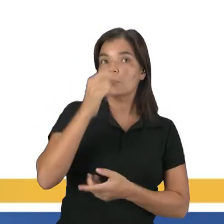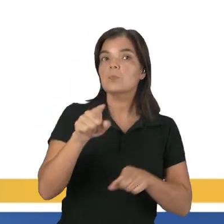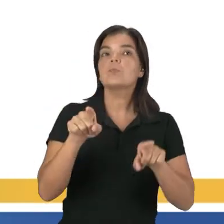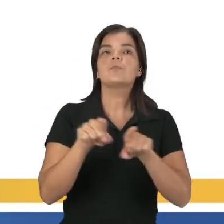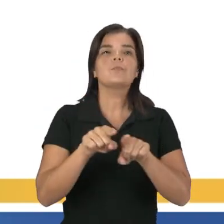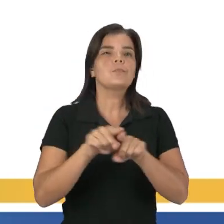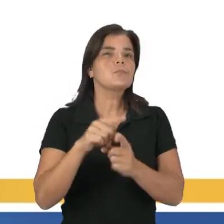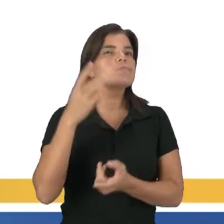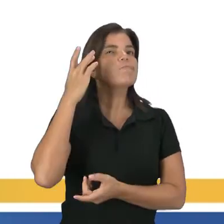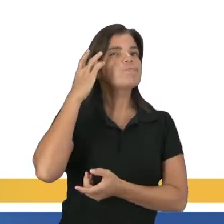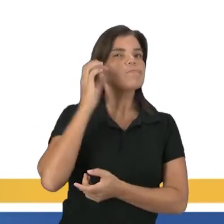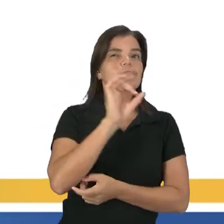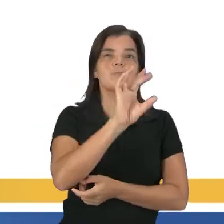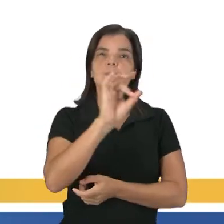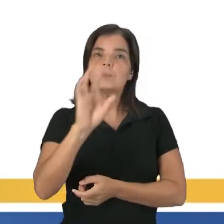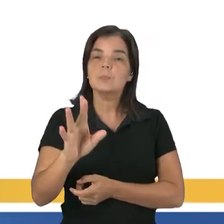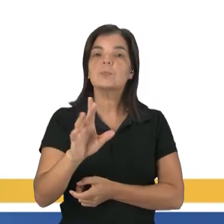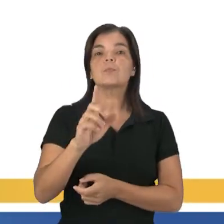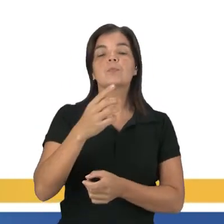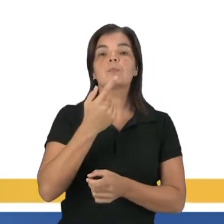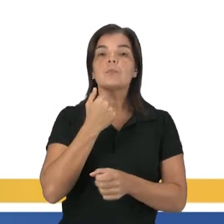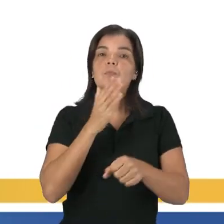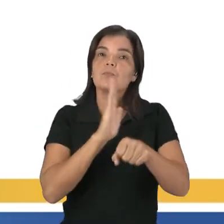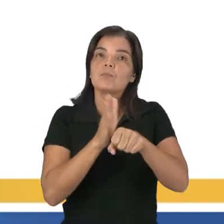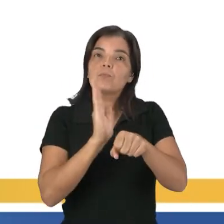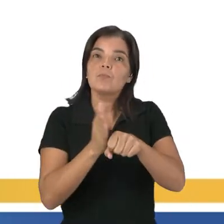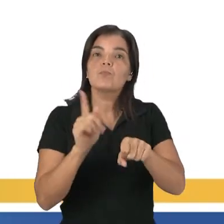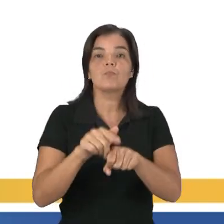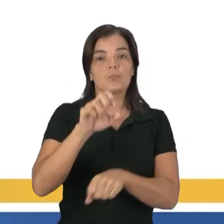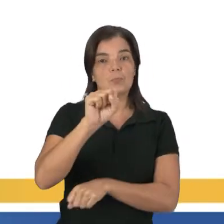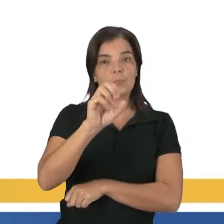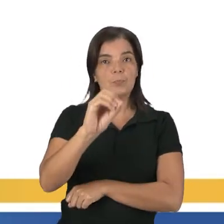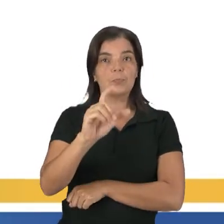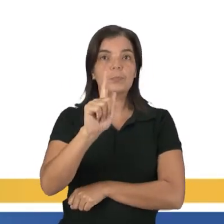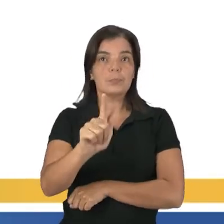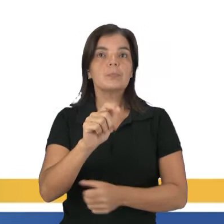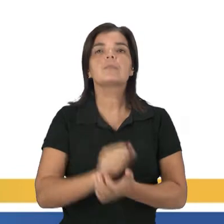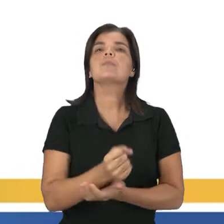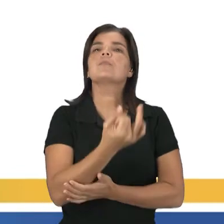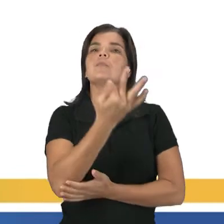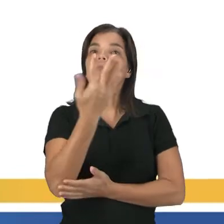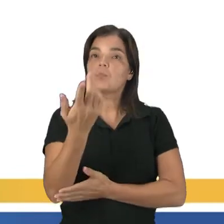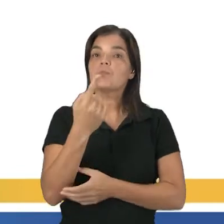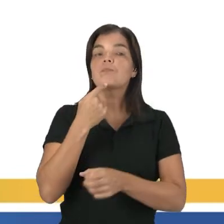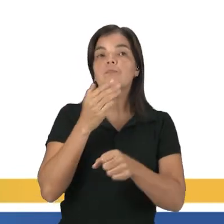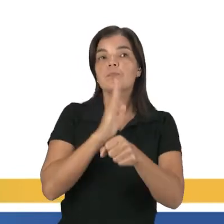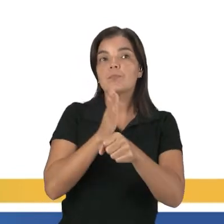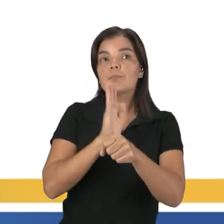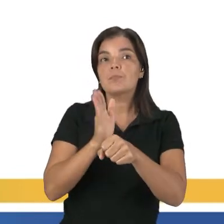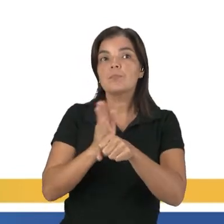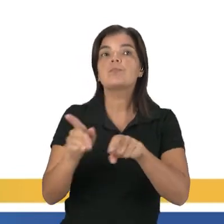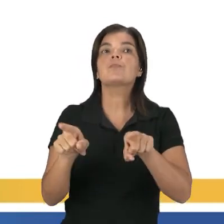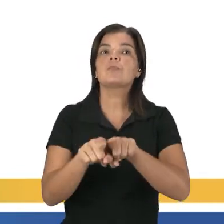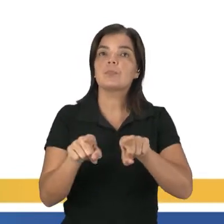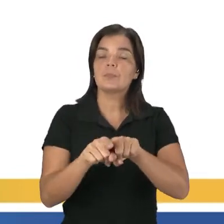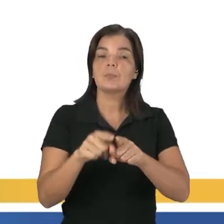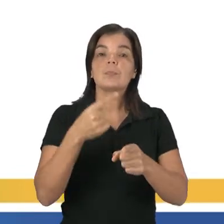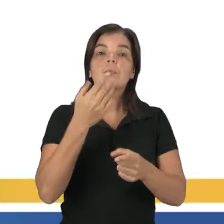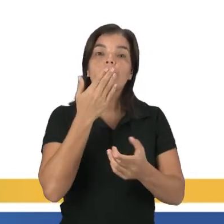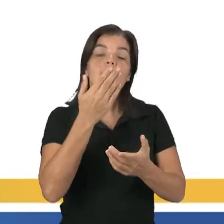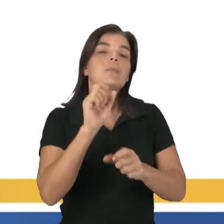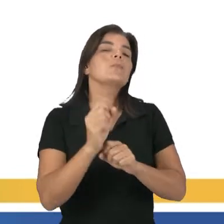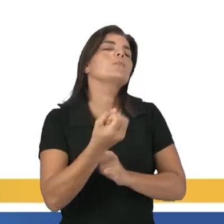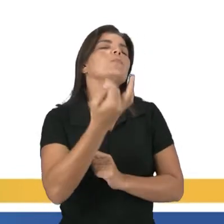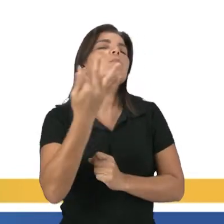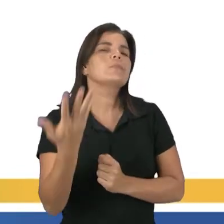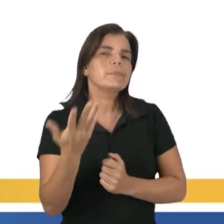Sabendo disso, né, e supondo que cada tomate tenha 80 gramas, a quantidade de tomates que tem no pedido